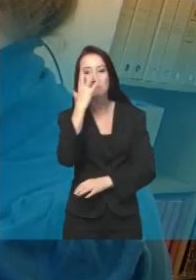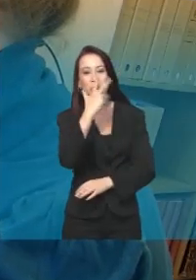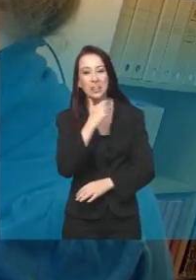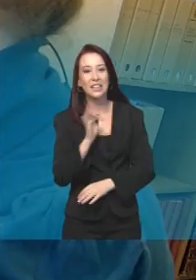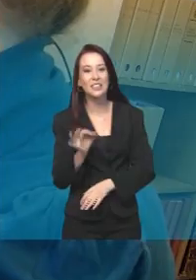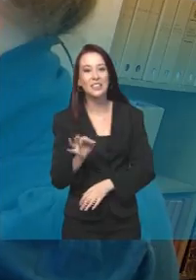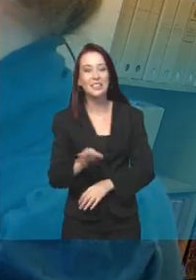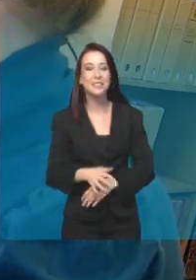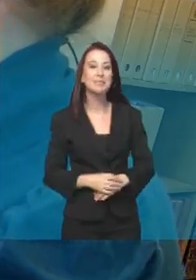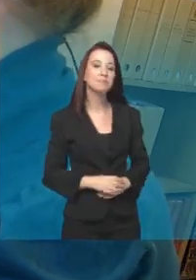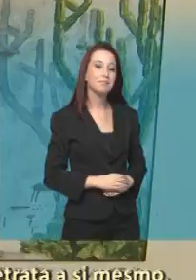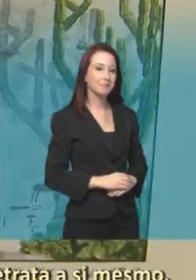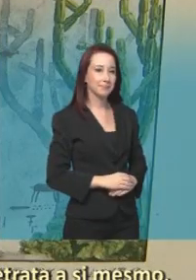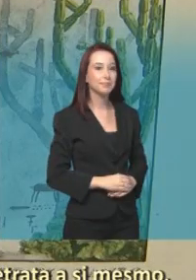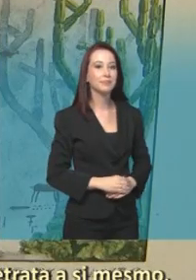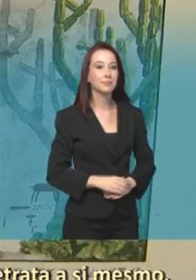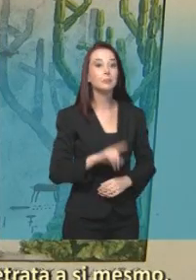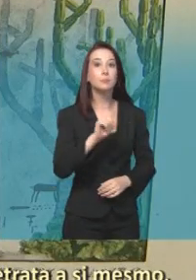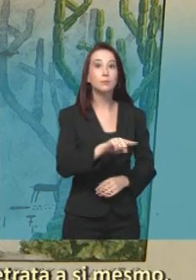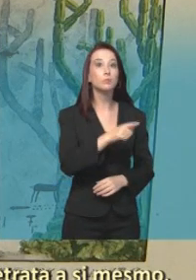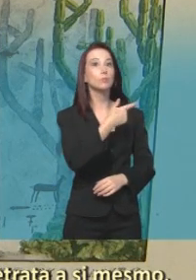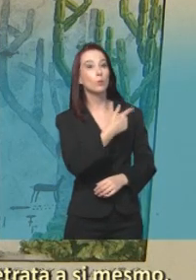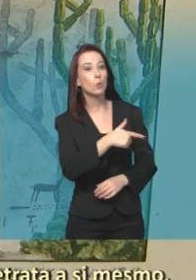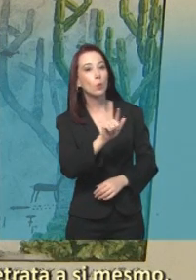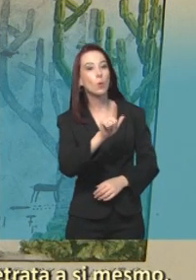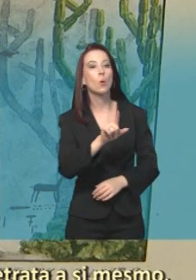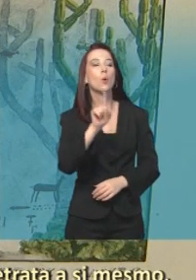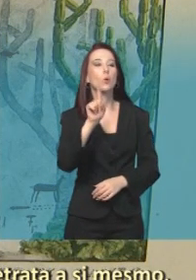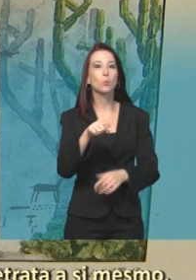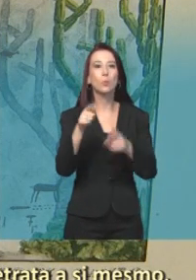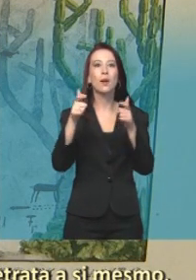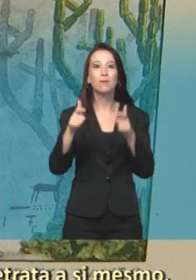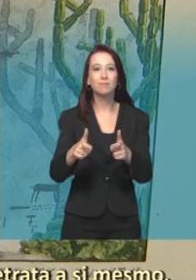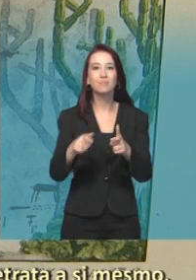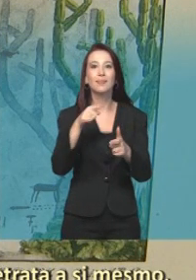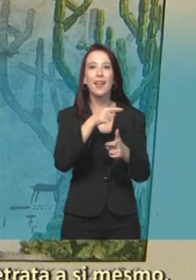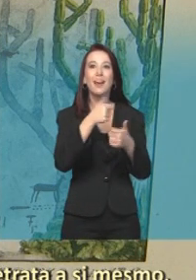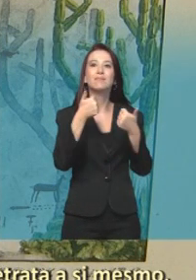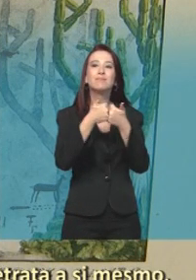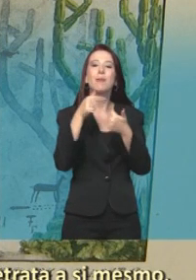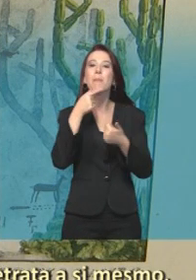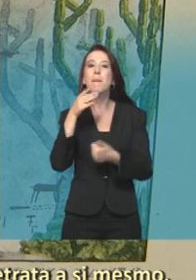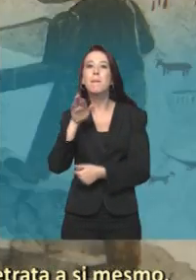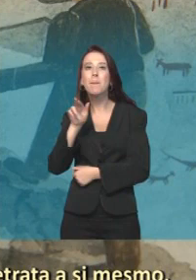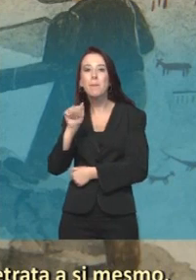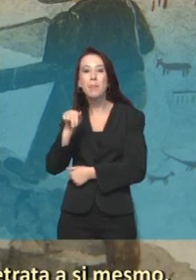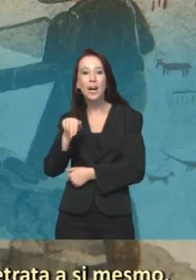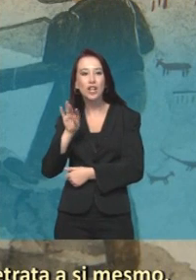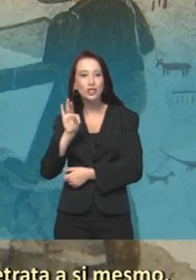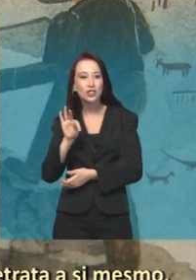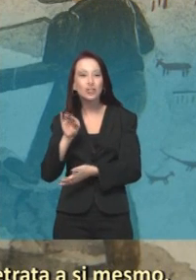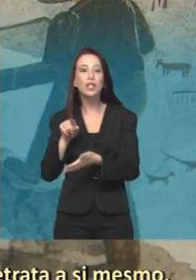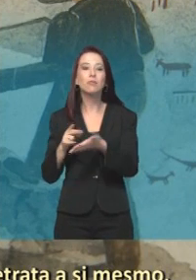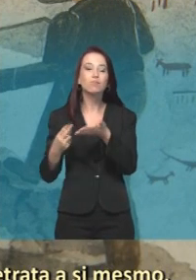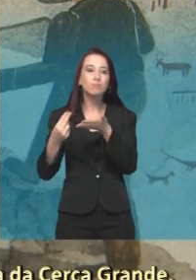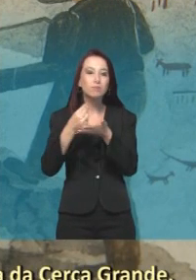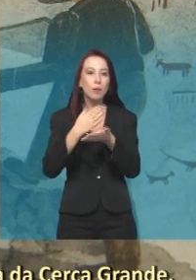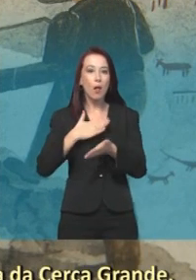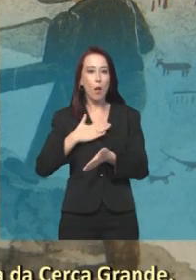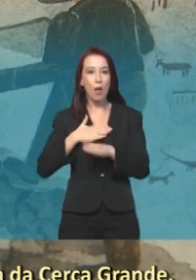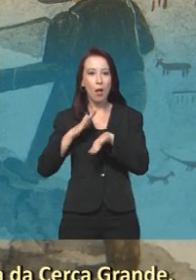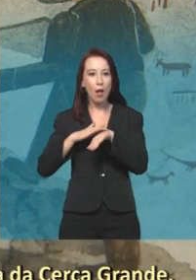bonito, né? O próximo aqui é da Serra Grande, onde Brand retrata a si